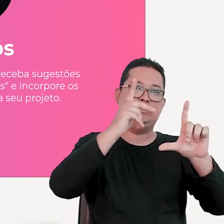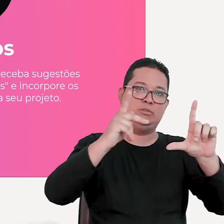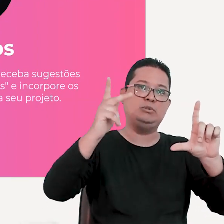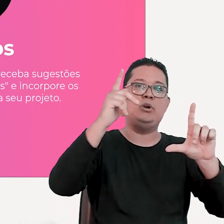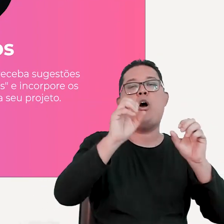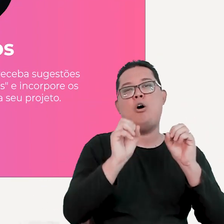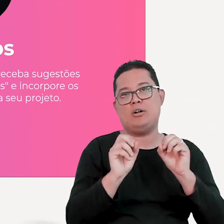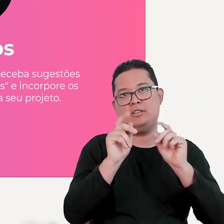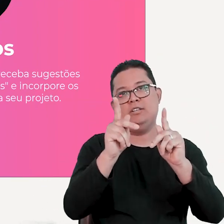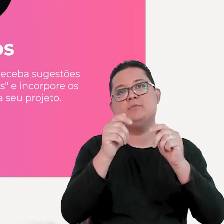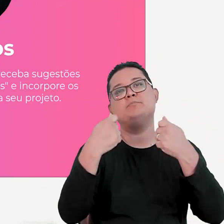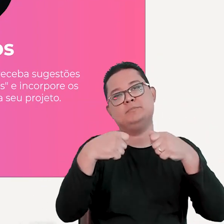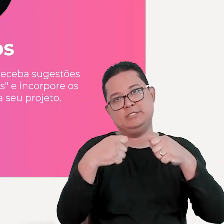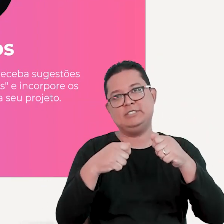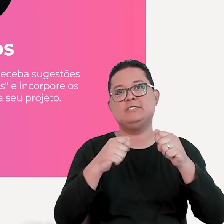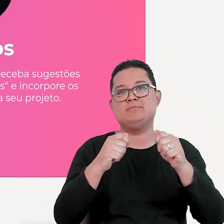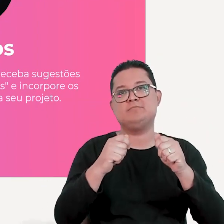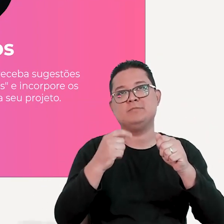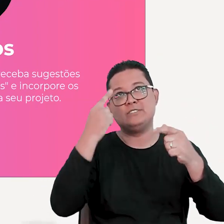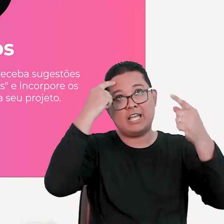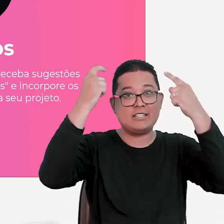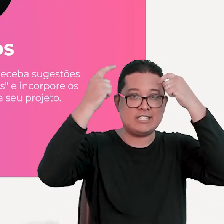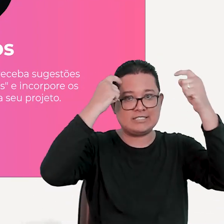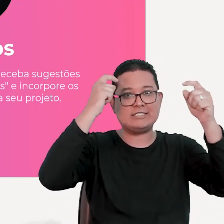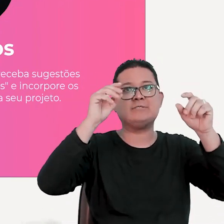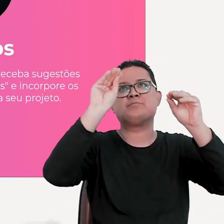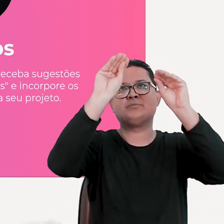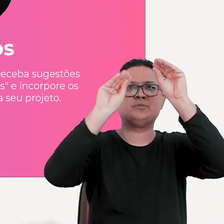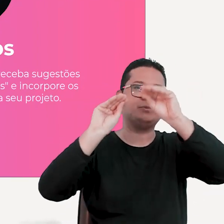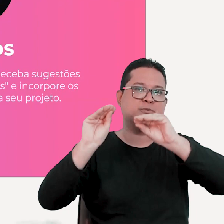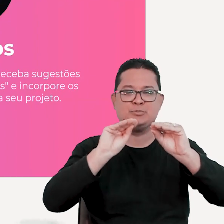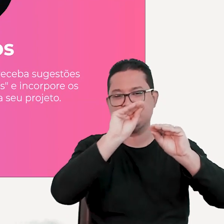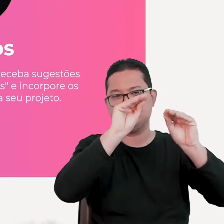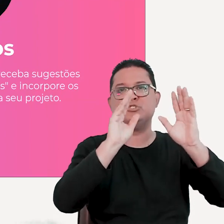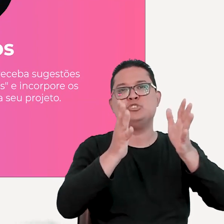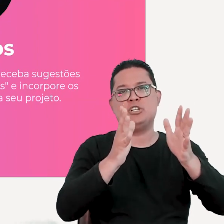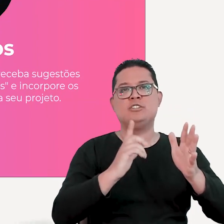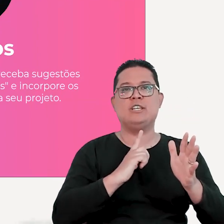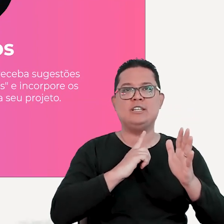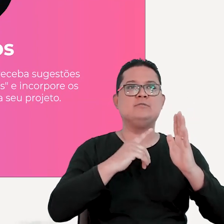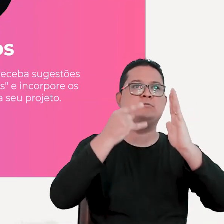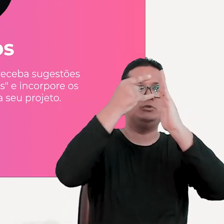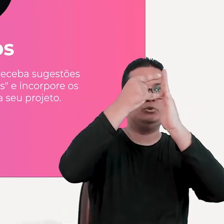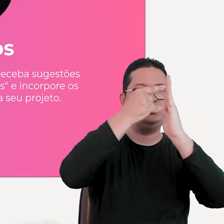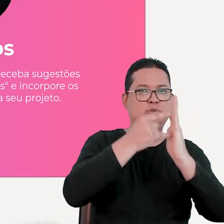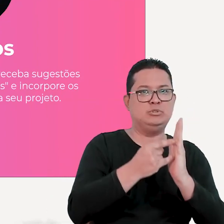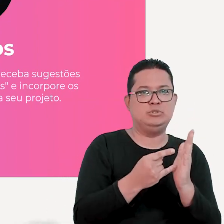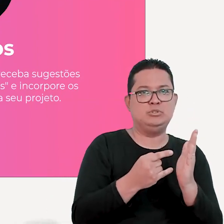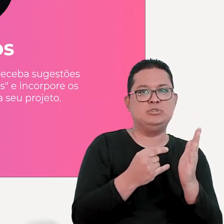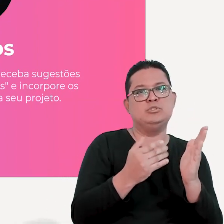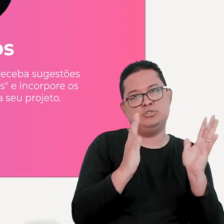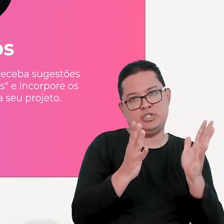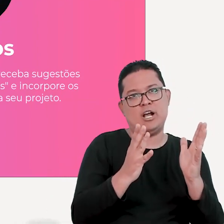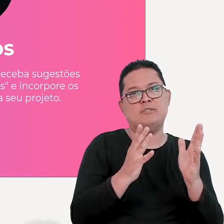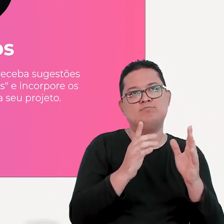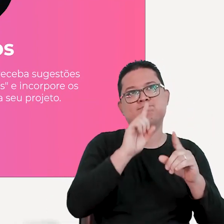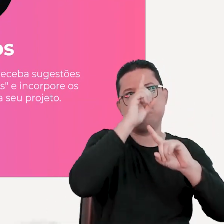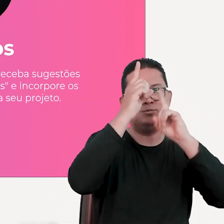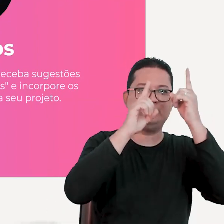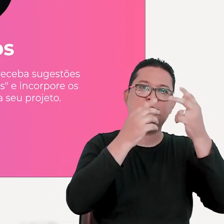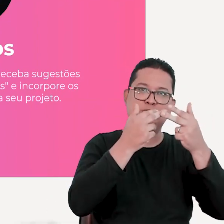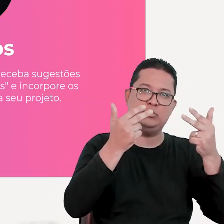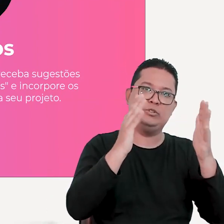mais focadas, né? Porque a gente já tem telas desenhadas, já tem o desenvolvimento de forma mais avançada. Mas quando a gente